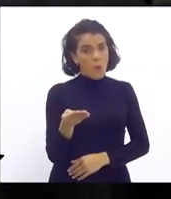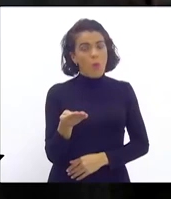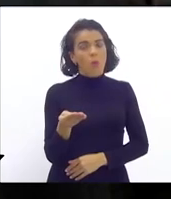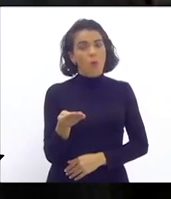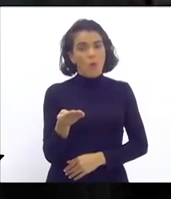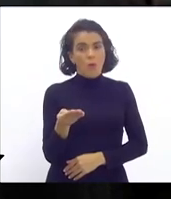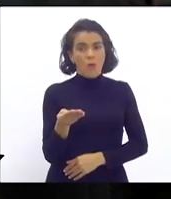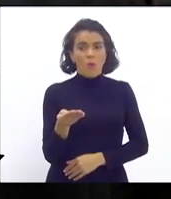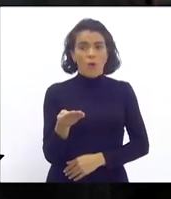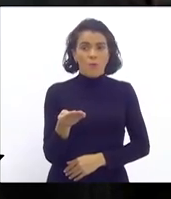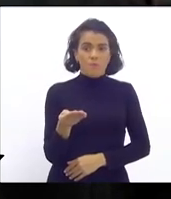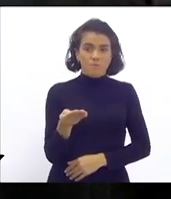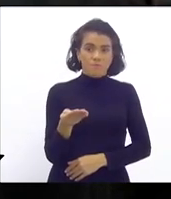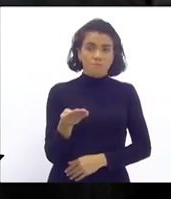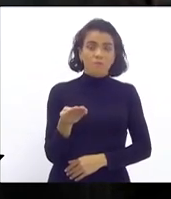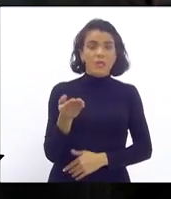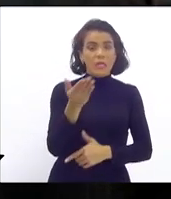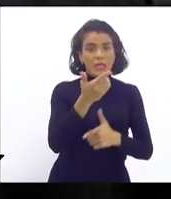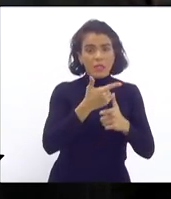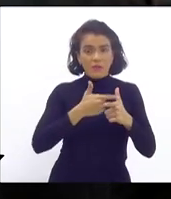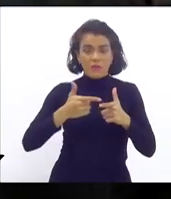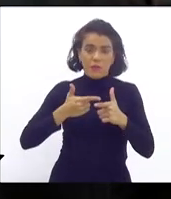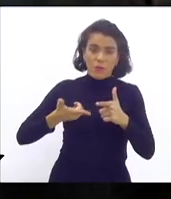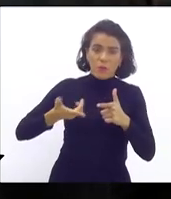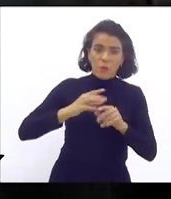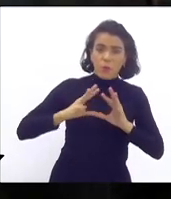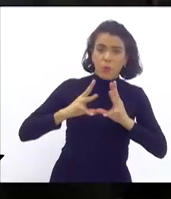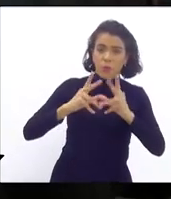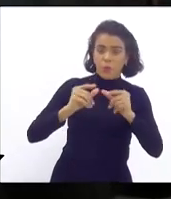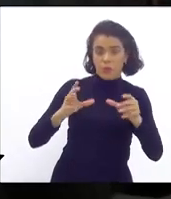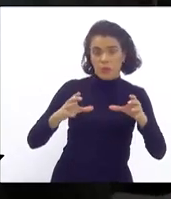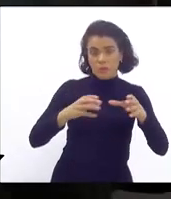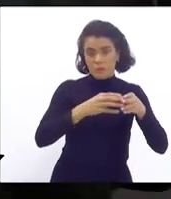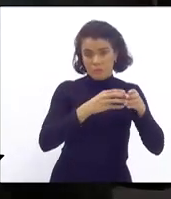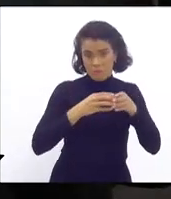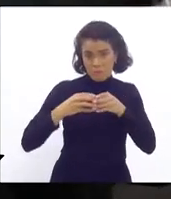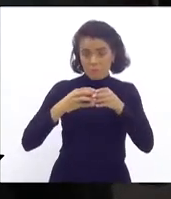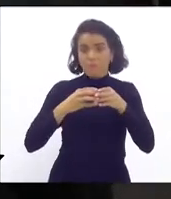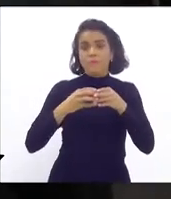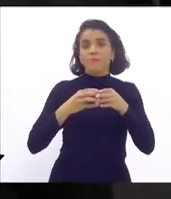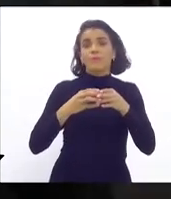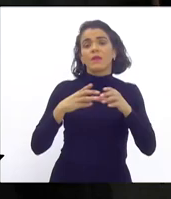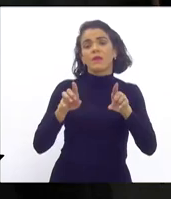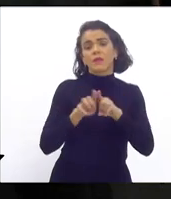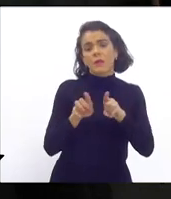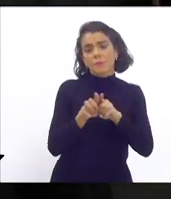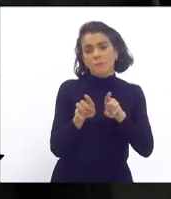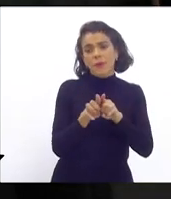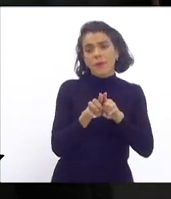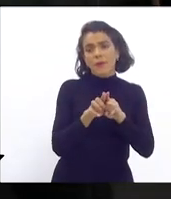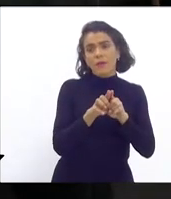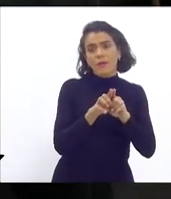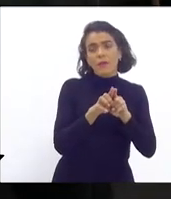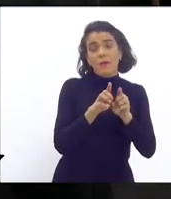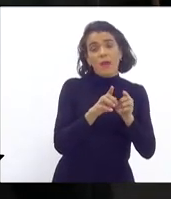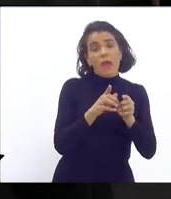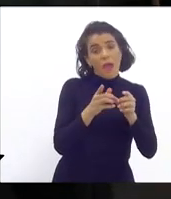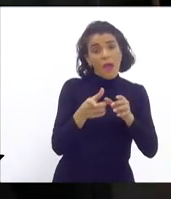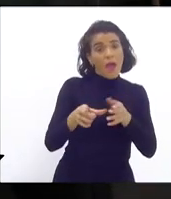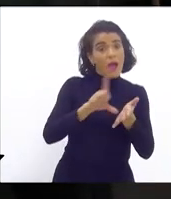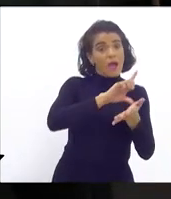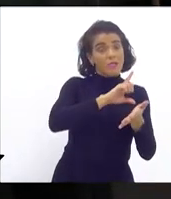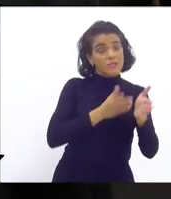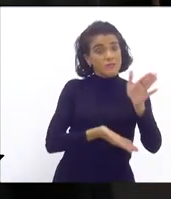de dividendo indo a maioria para parcela para os para a Espanha entendeu